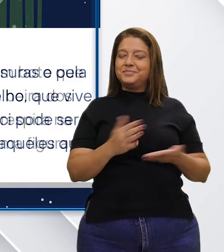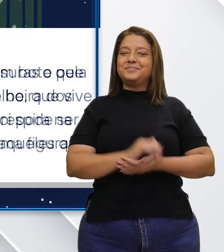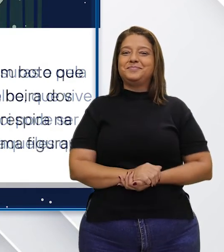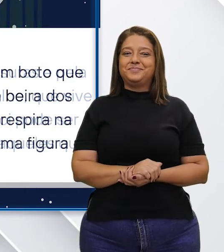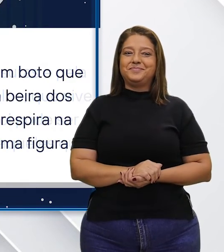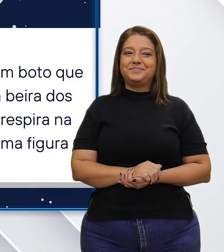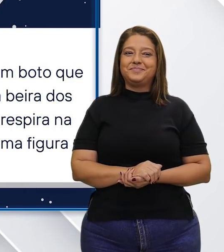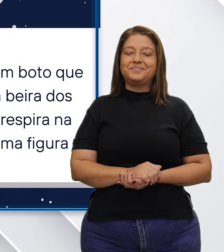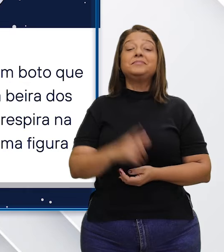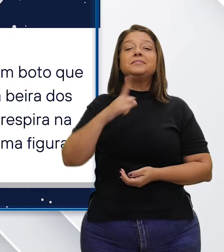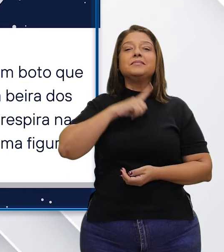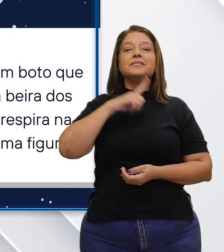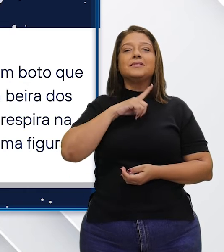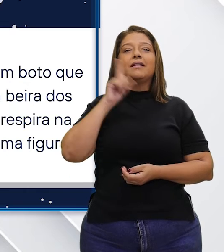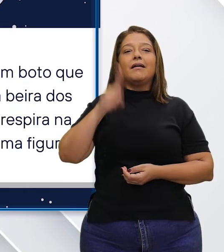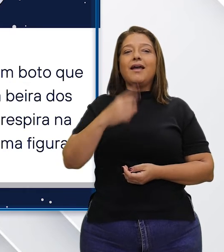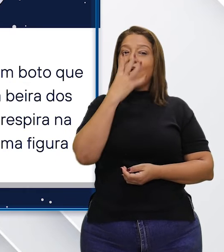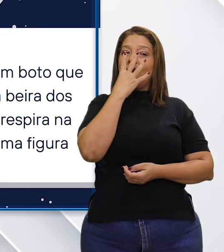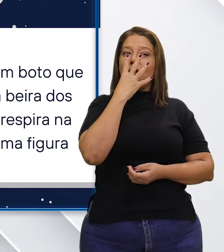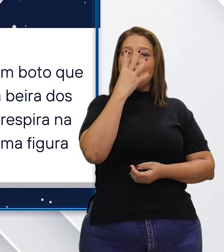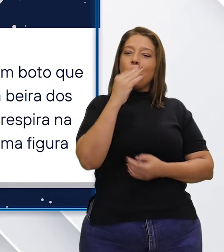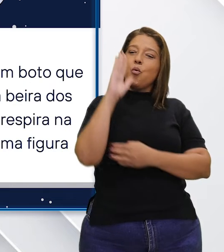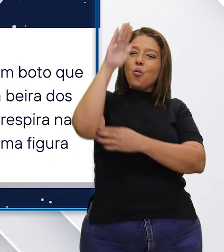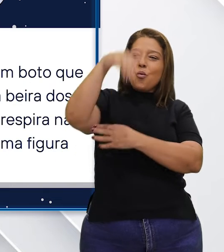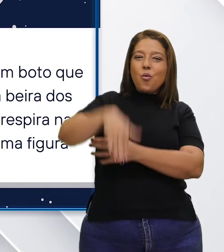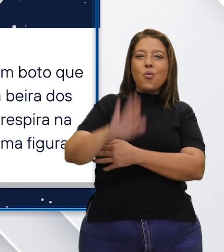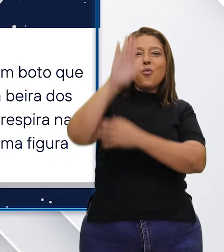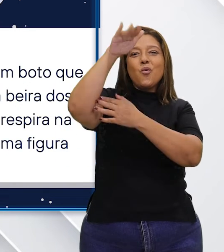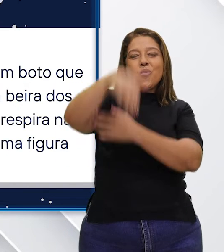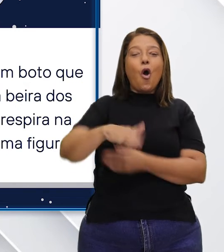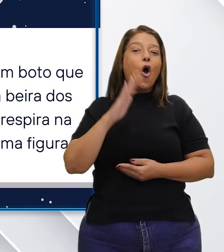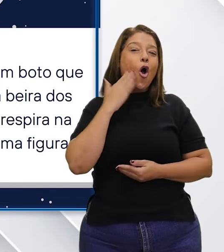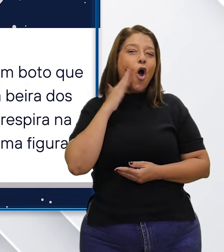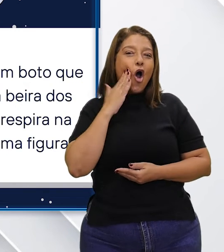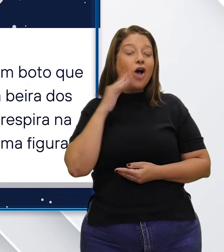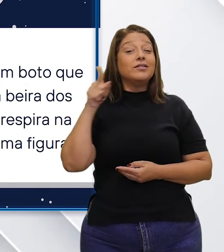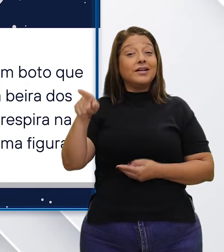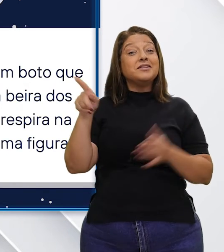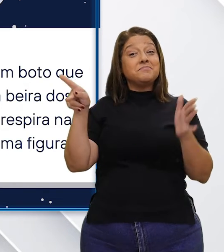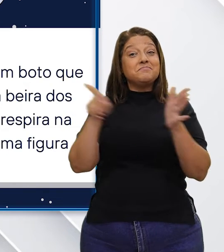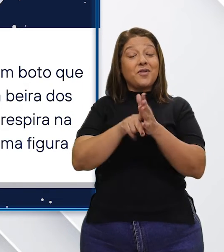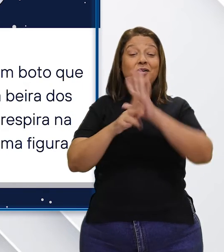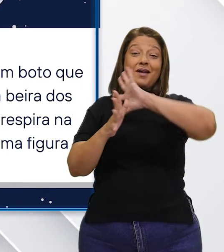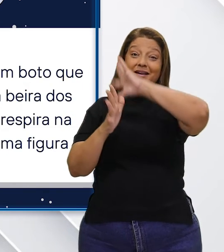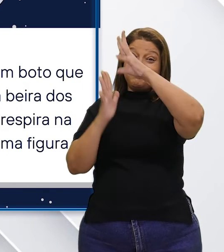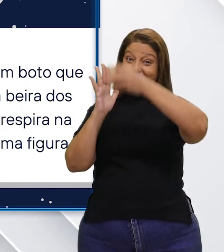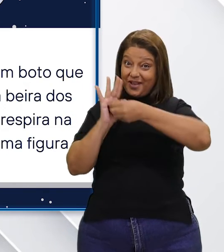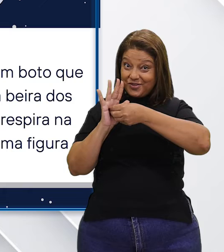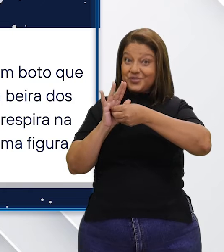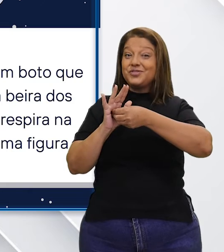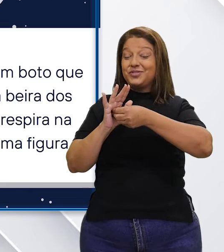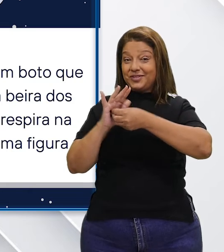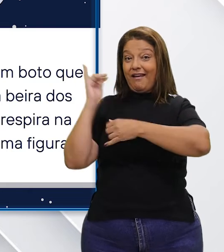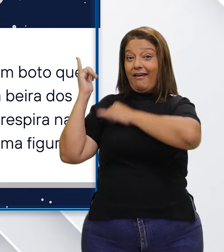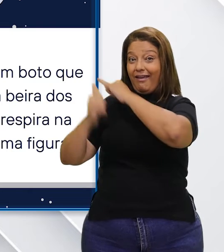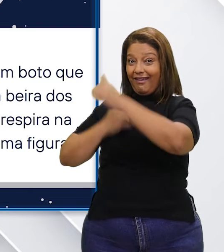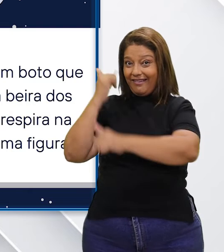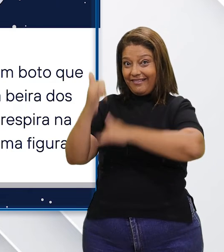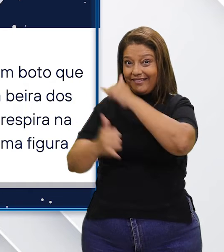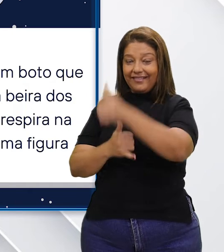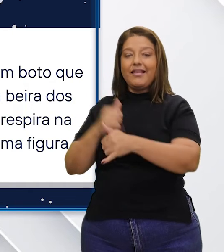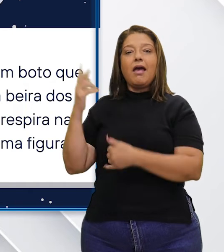justos. O Boto Cor-de-Rosa. O Boto Cor-de-Rosa é uma lenda da região